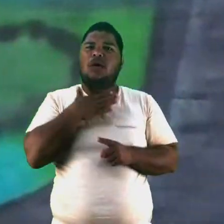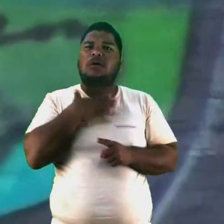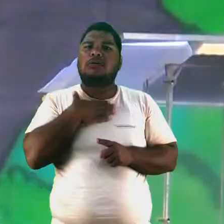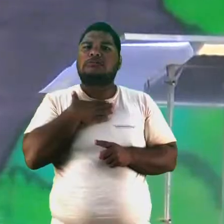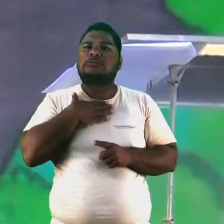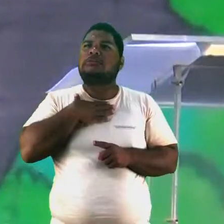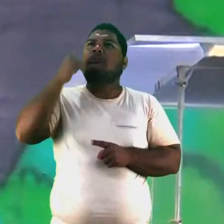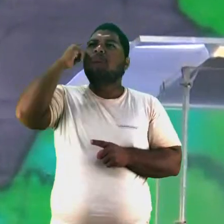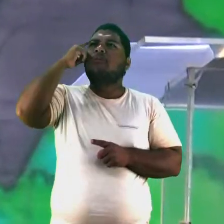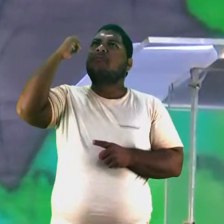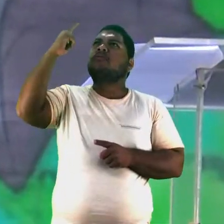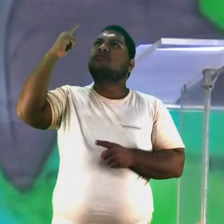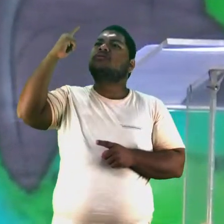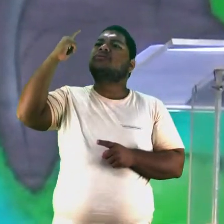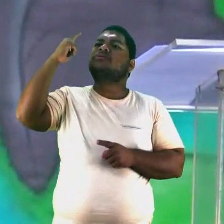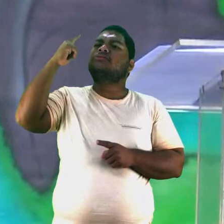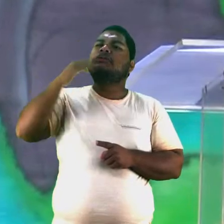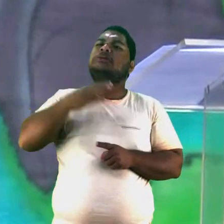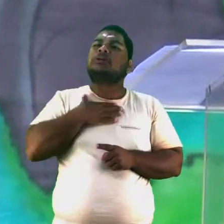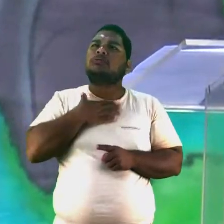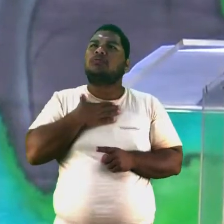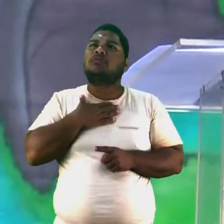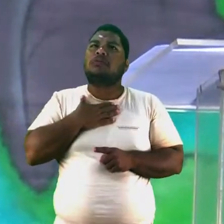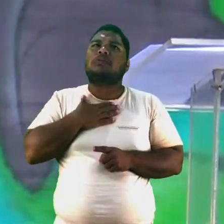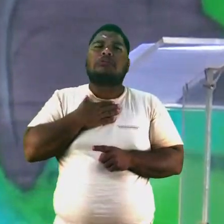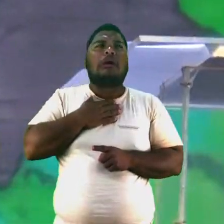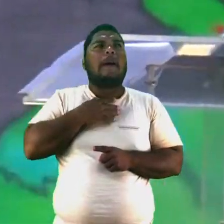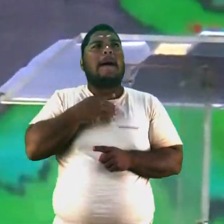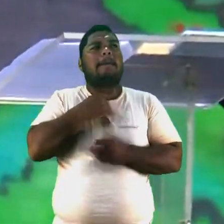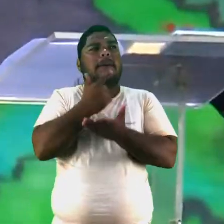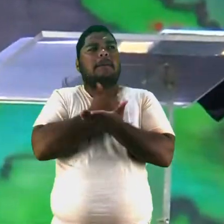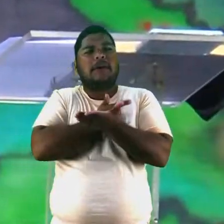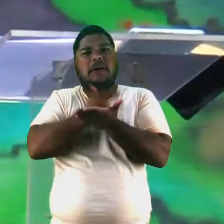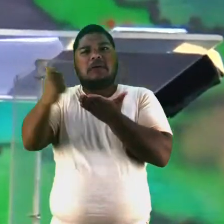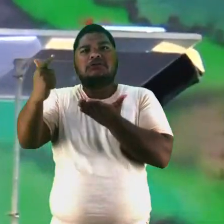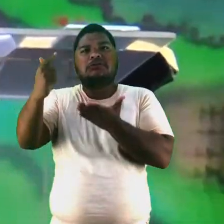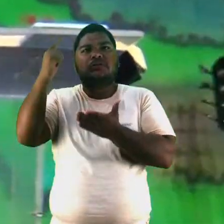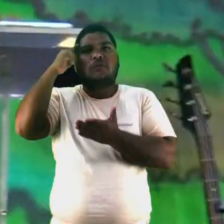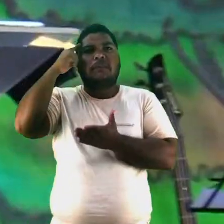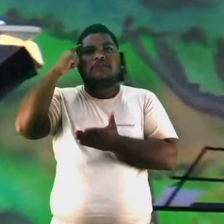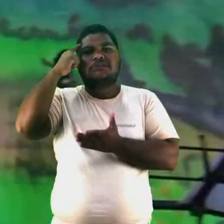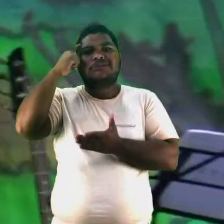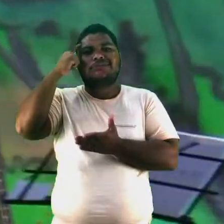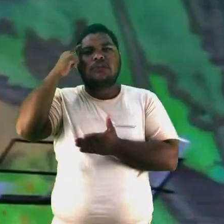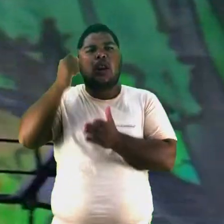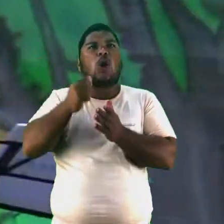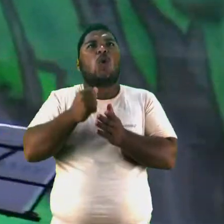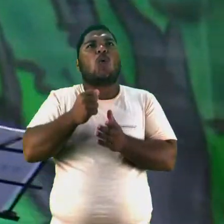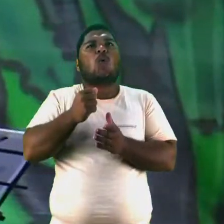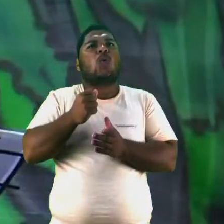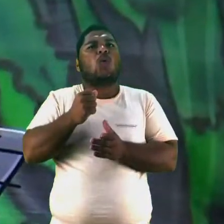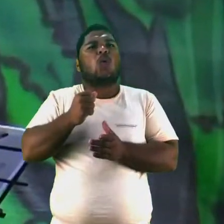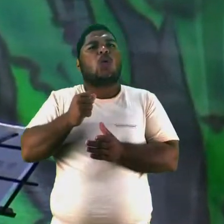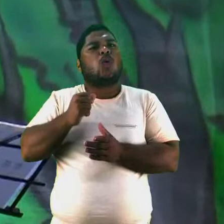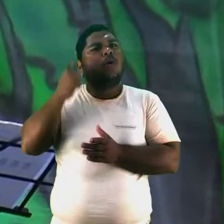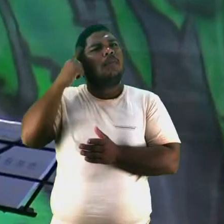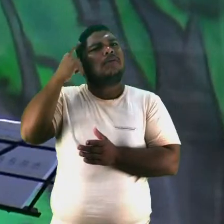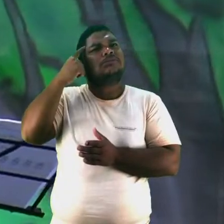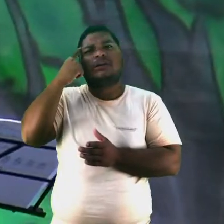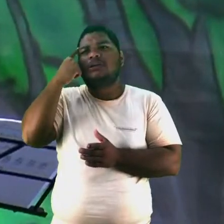mente, e que depois ela foi confirmada pelo professor, logo em seguida, eu lembrei de Gênesis capítulo 2, verso